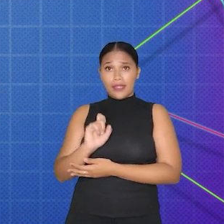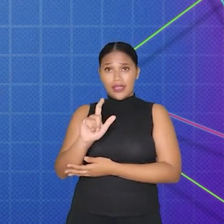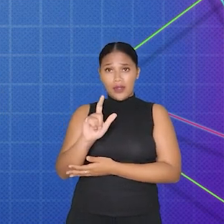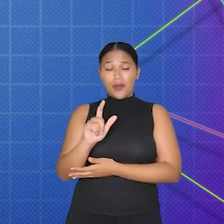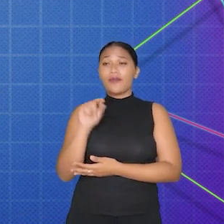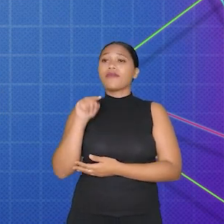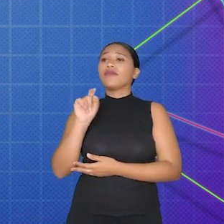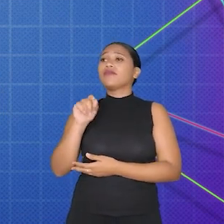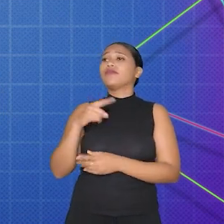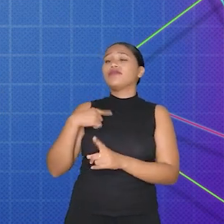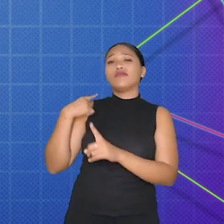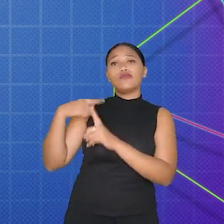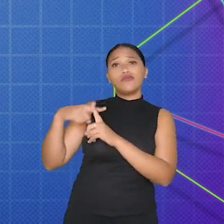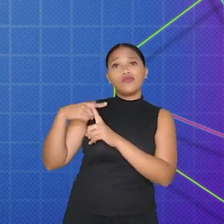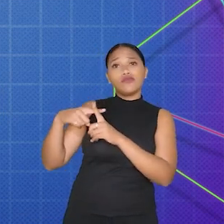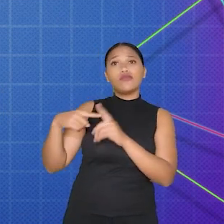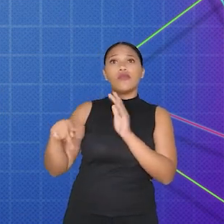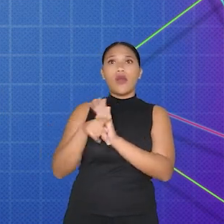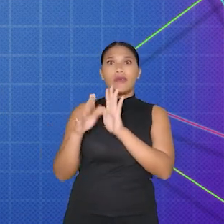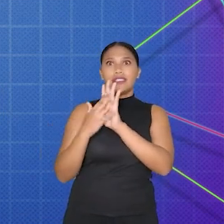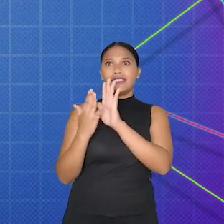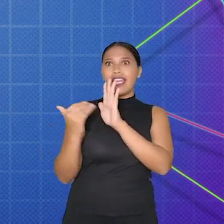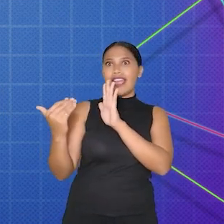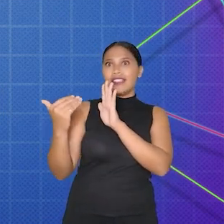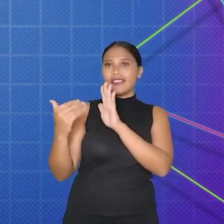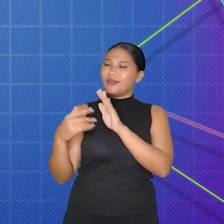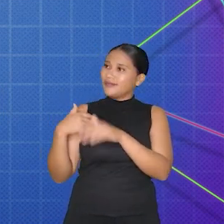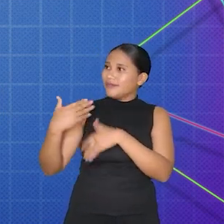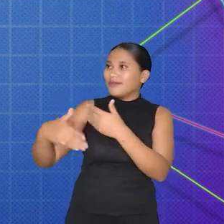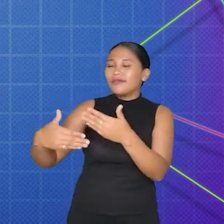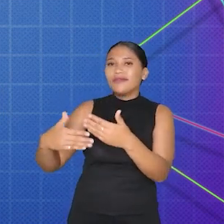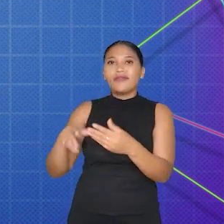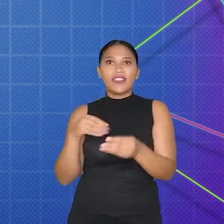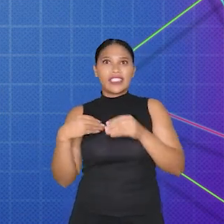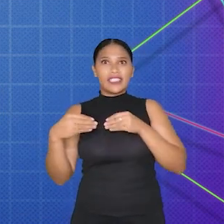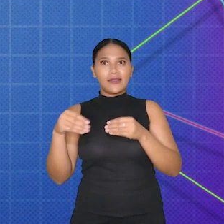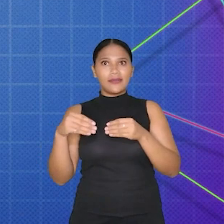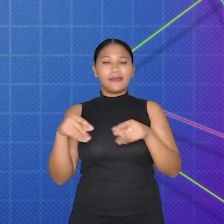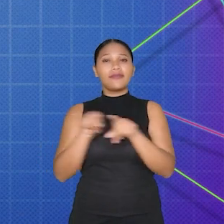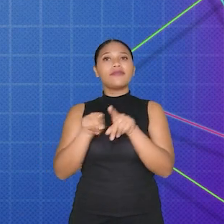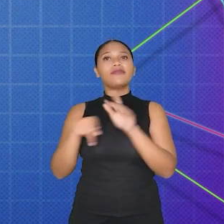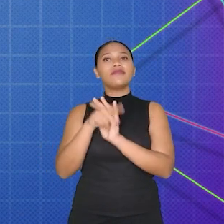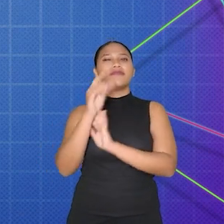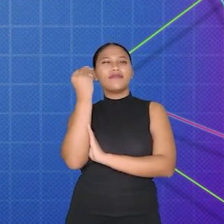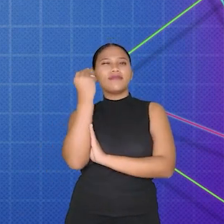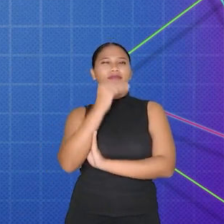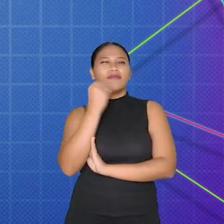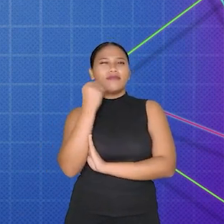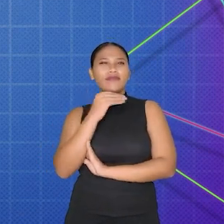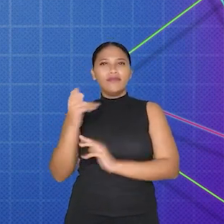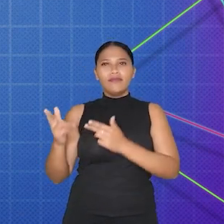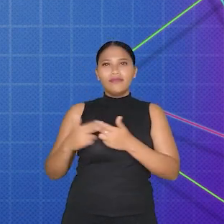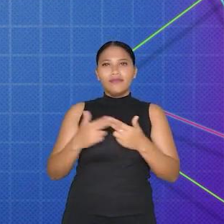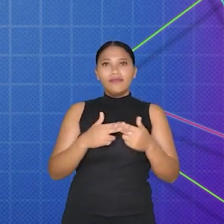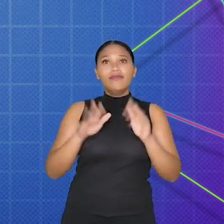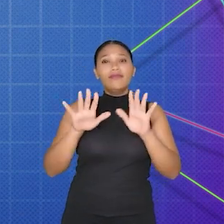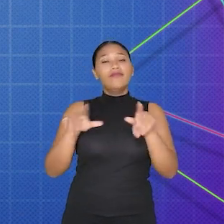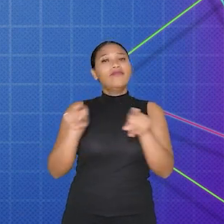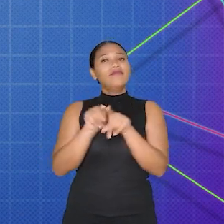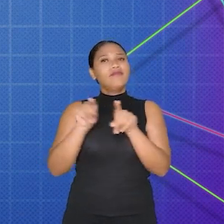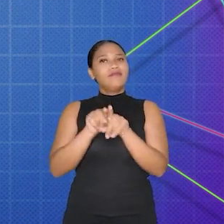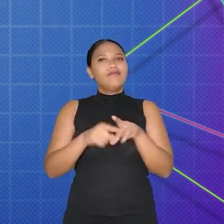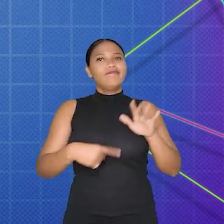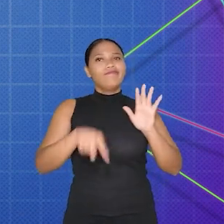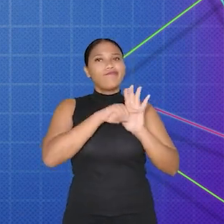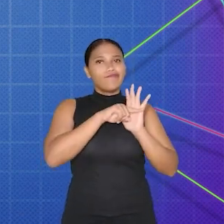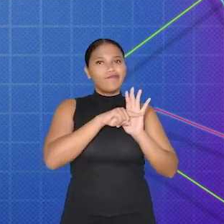pixel art em jogos eletrônicos pode ter vantagens em termos de estética, custo de produção, flexibilidade e facilidade de edição, mas